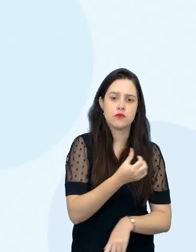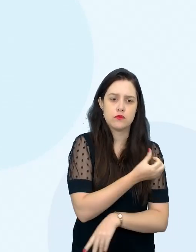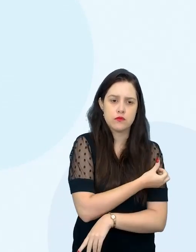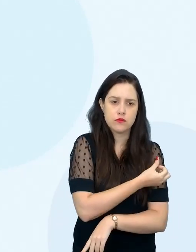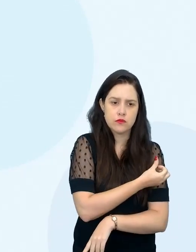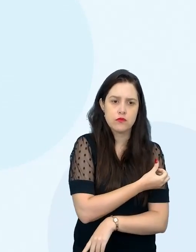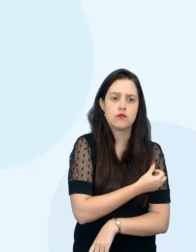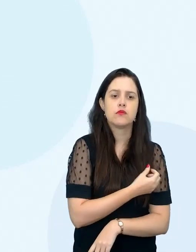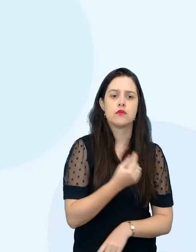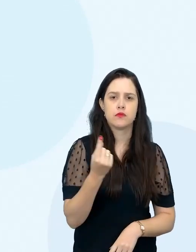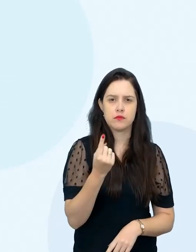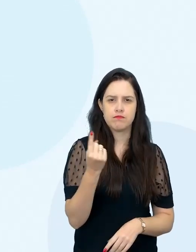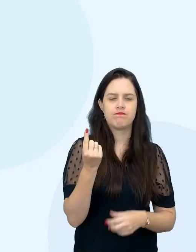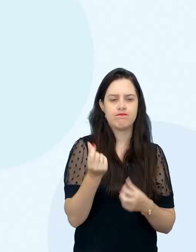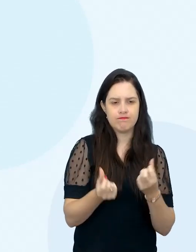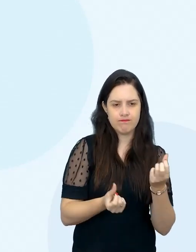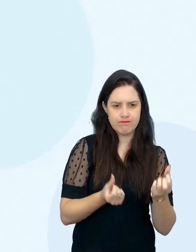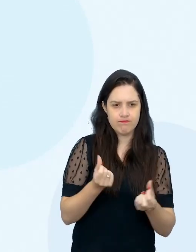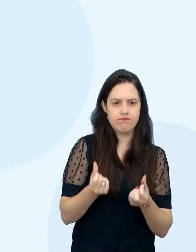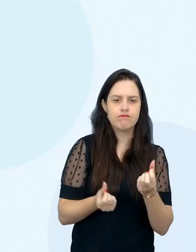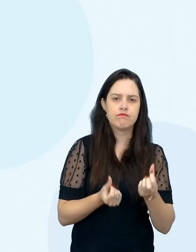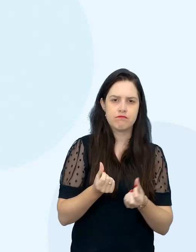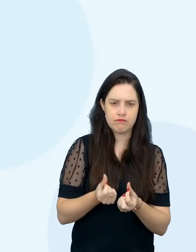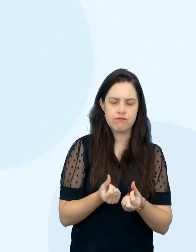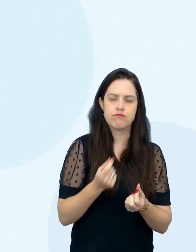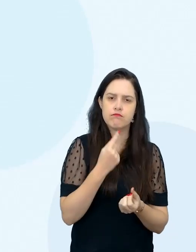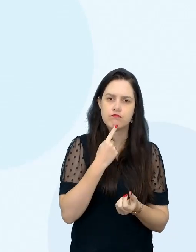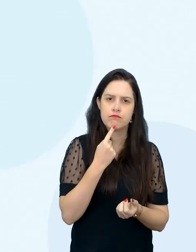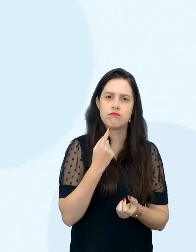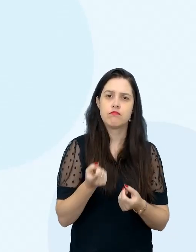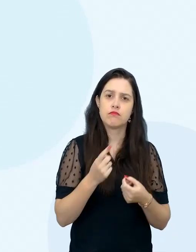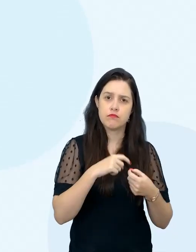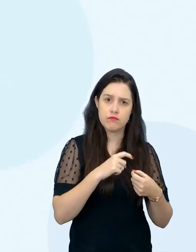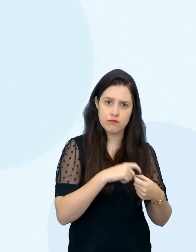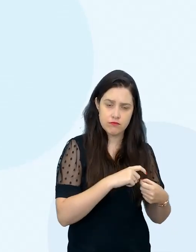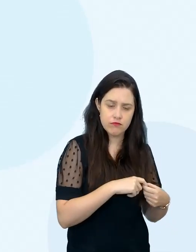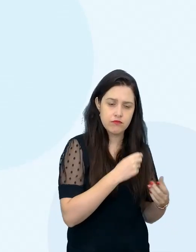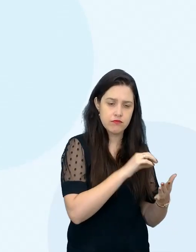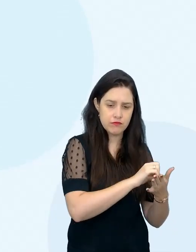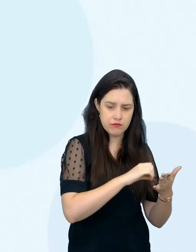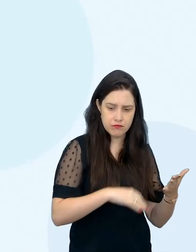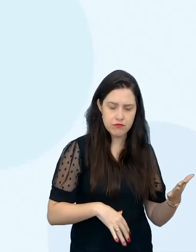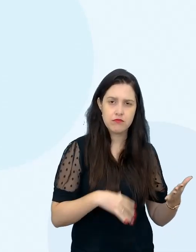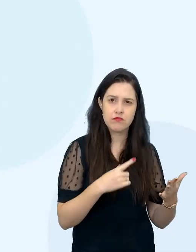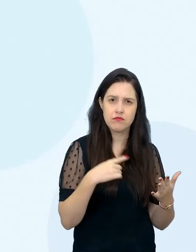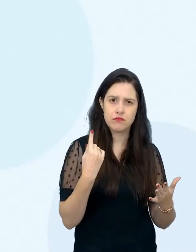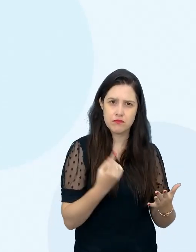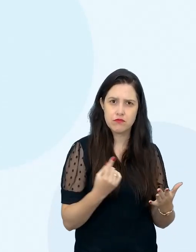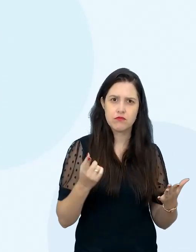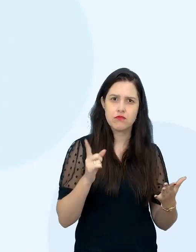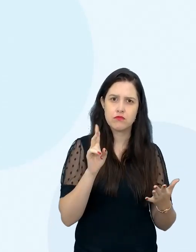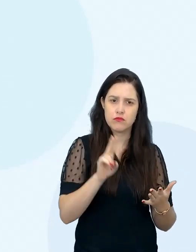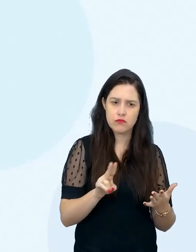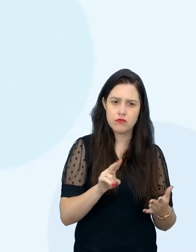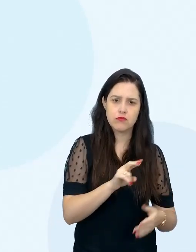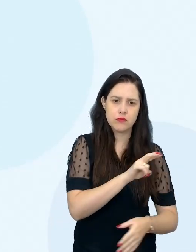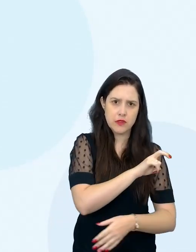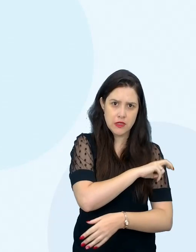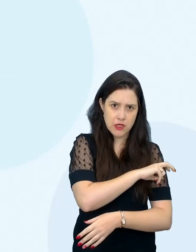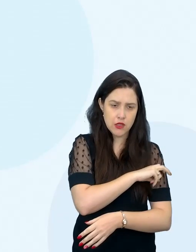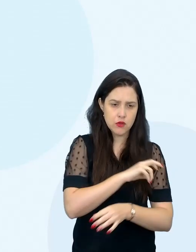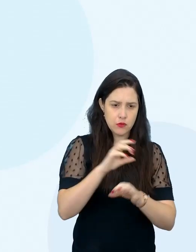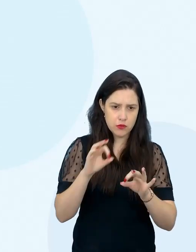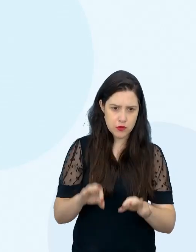os códigos, né, vêm 05. Por quê? Porque a gente vai estar retomando as habilidades, no caso aí, do 5º ano, certo? Do